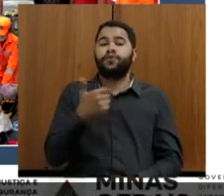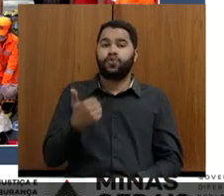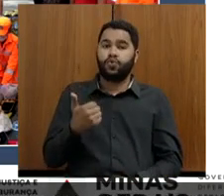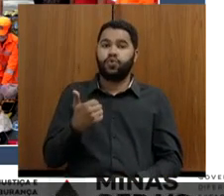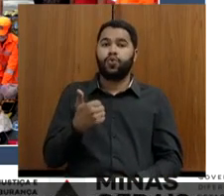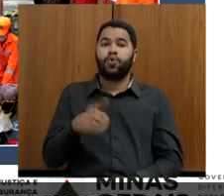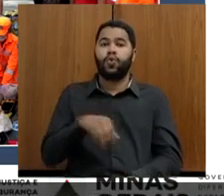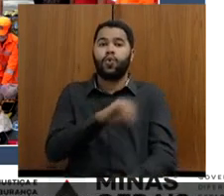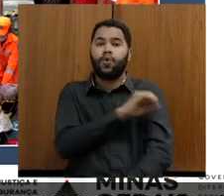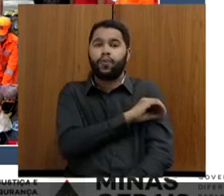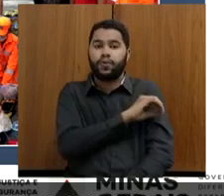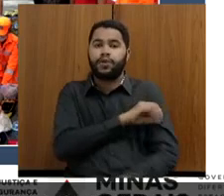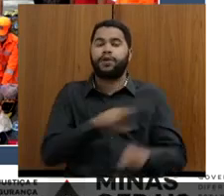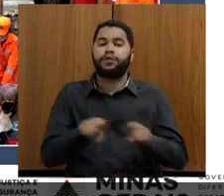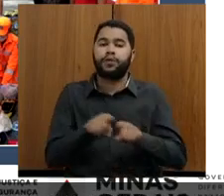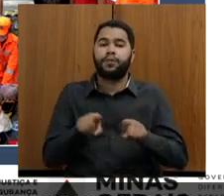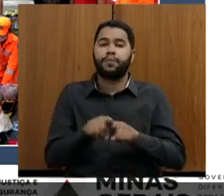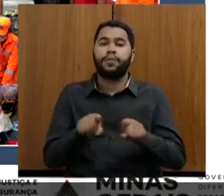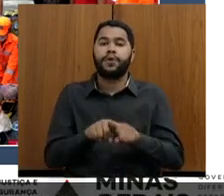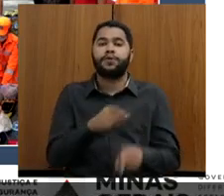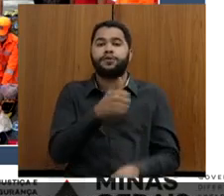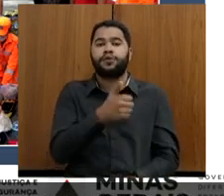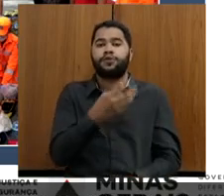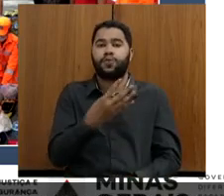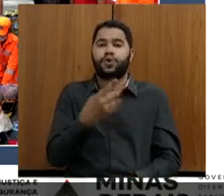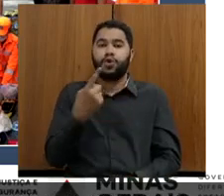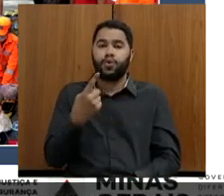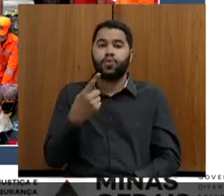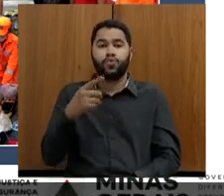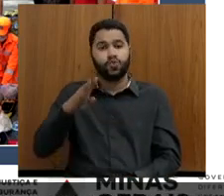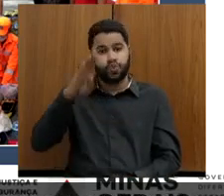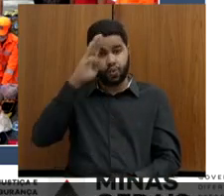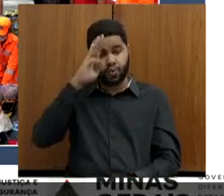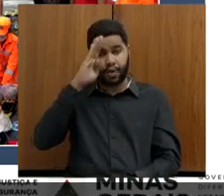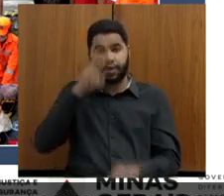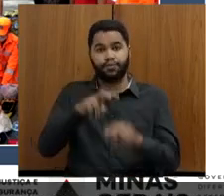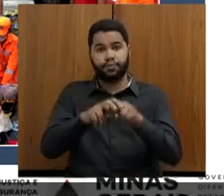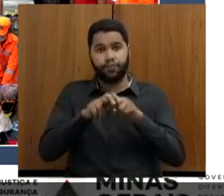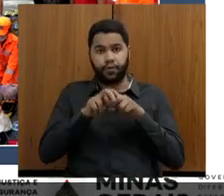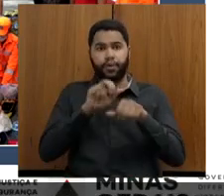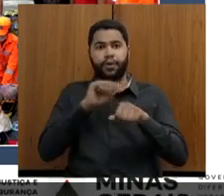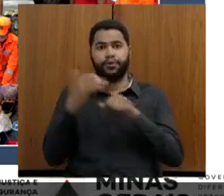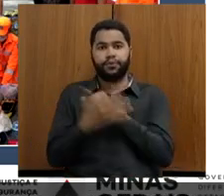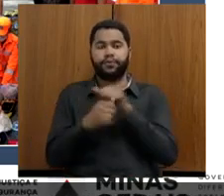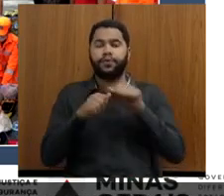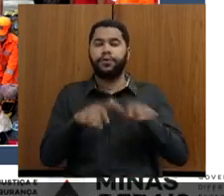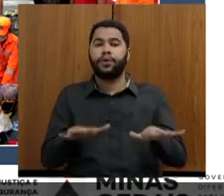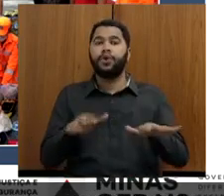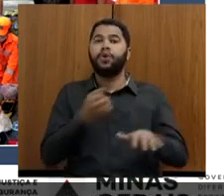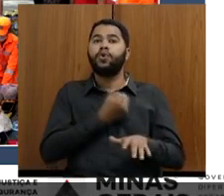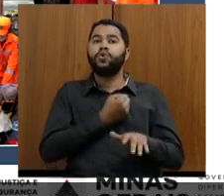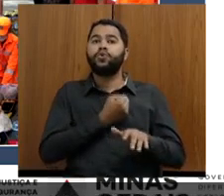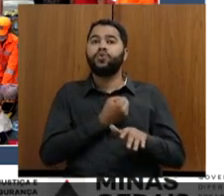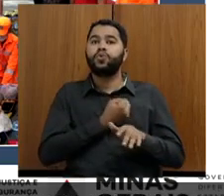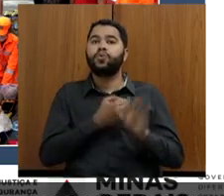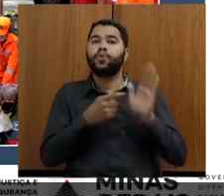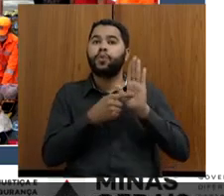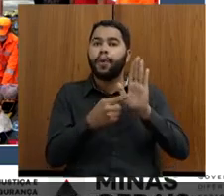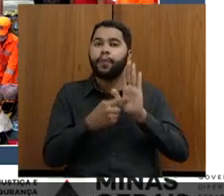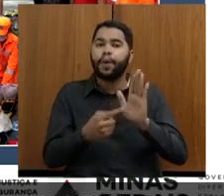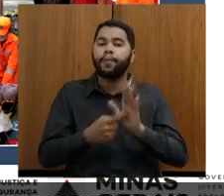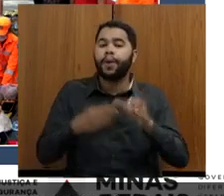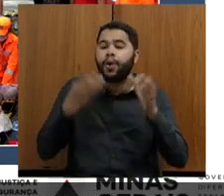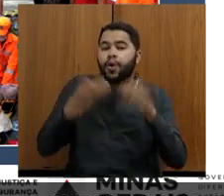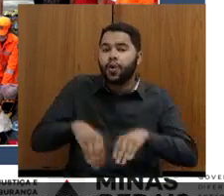oficiais e 141 soldados aumentando a capacidade de resposta à pandemia estes números deste